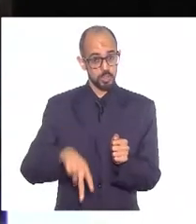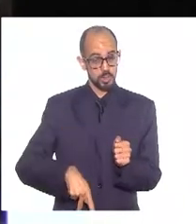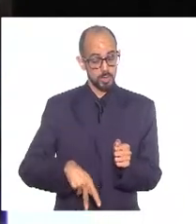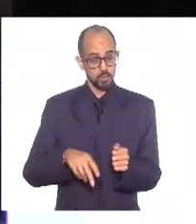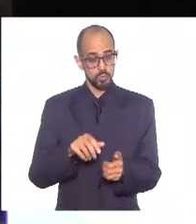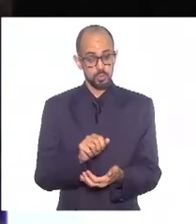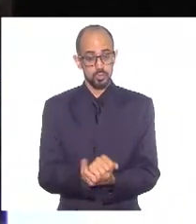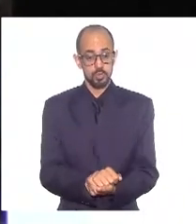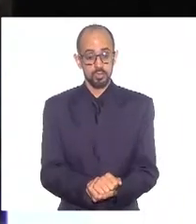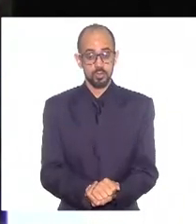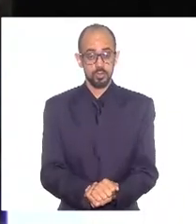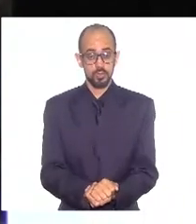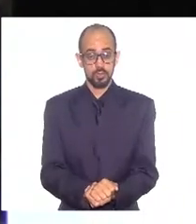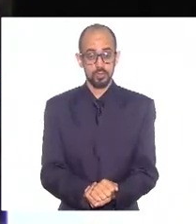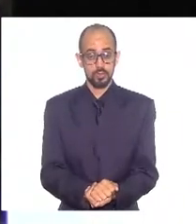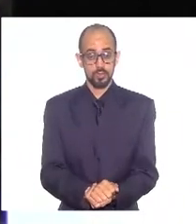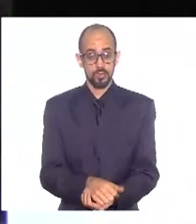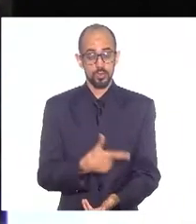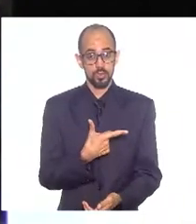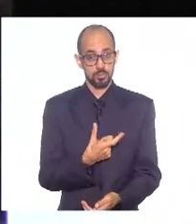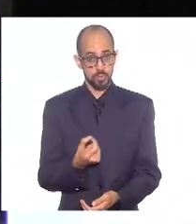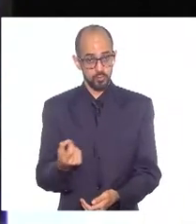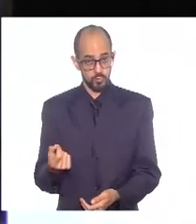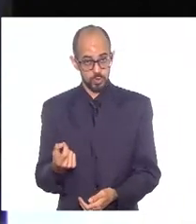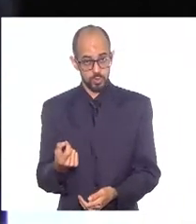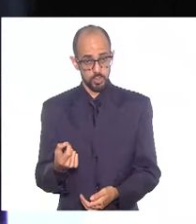35,5. Em 2020,